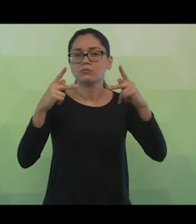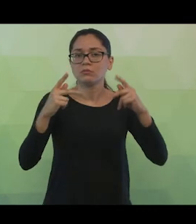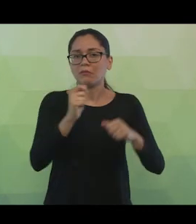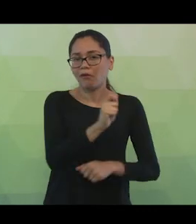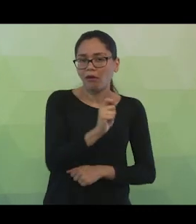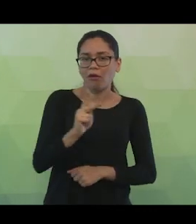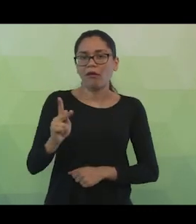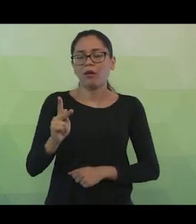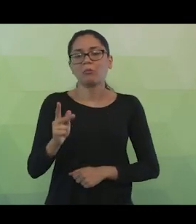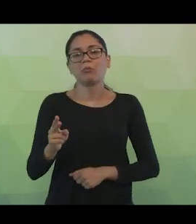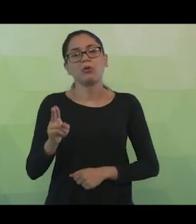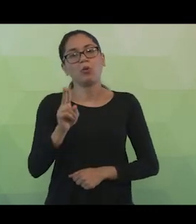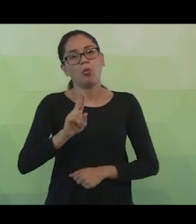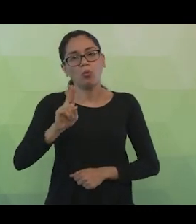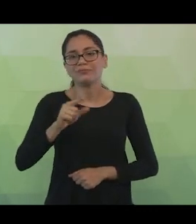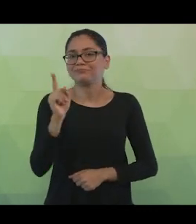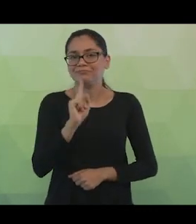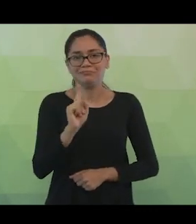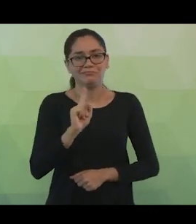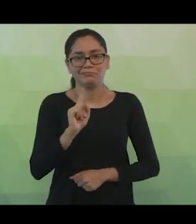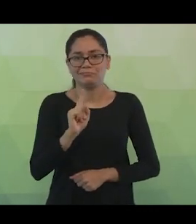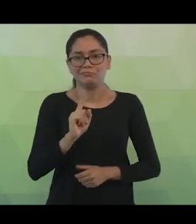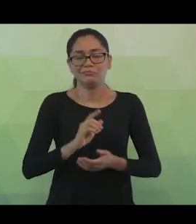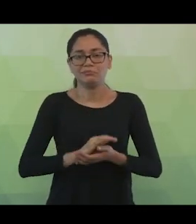no outro programa, a gente não utilizou